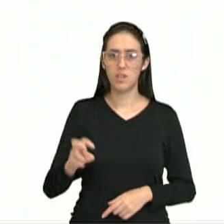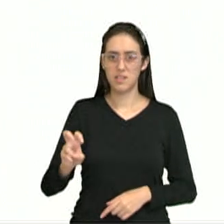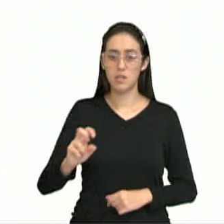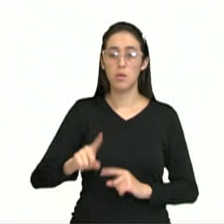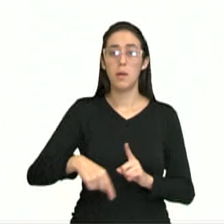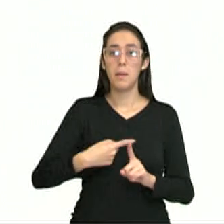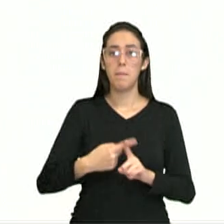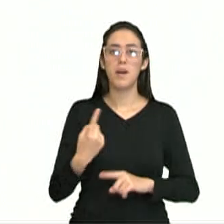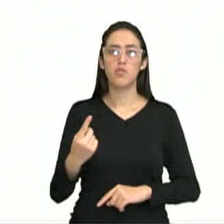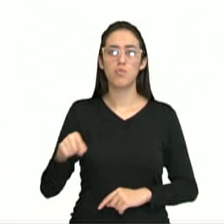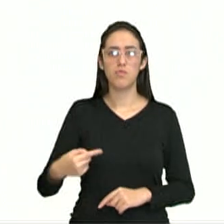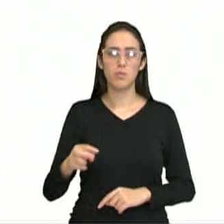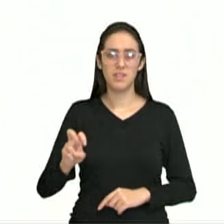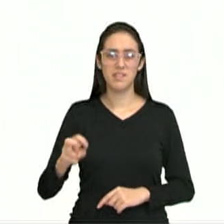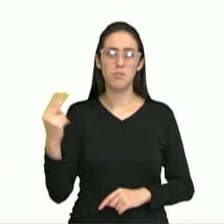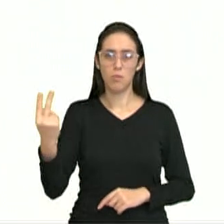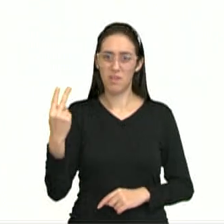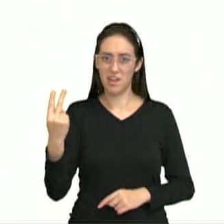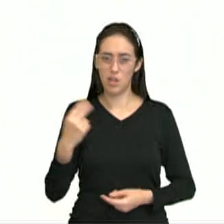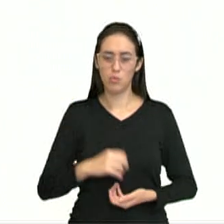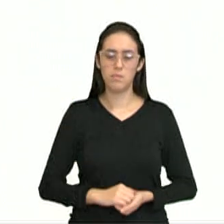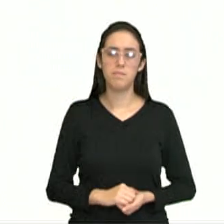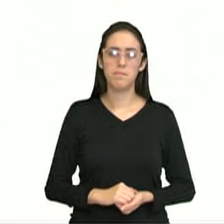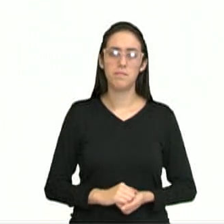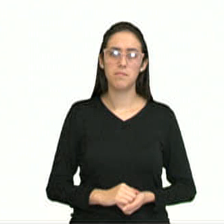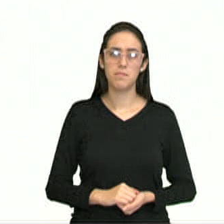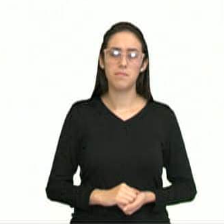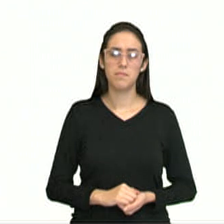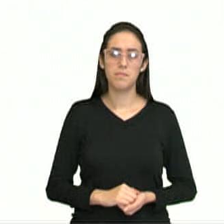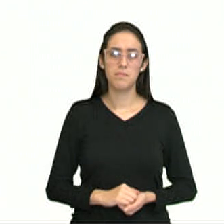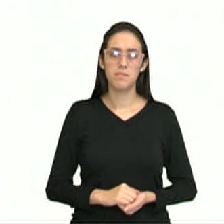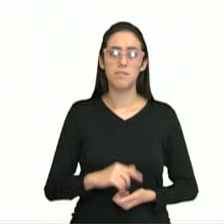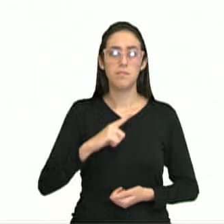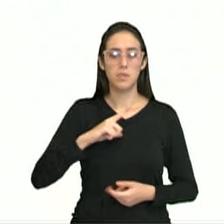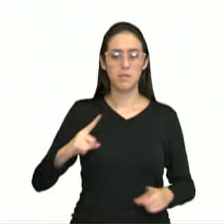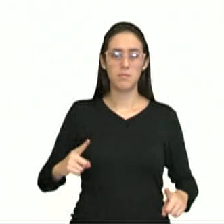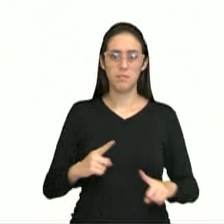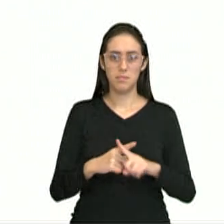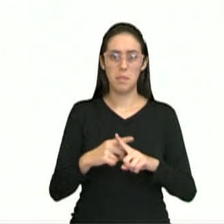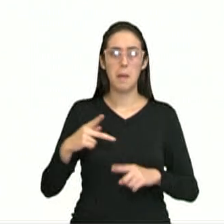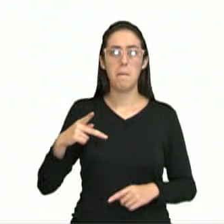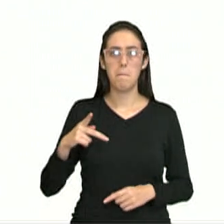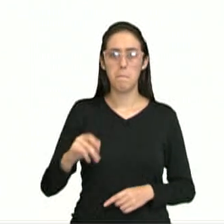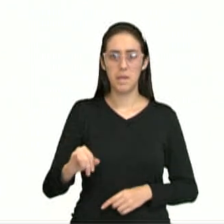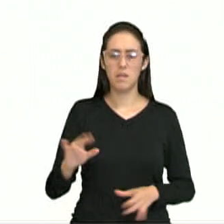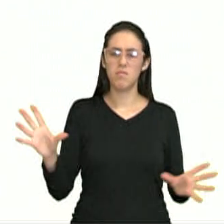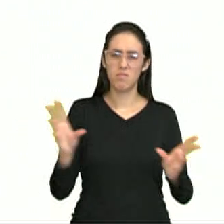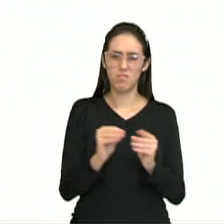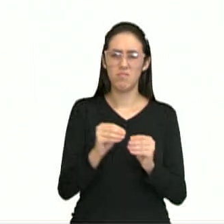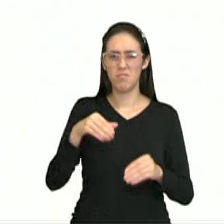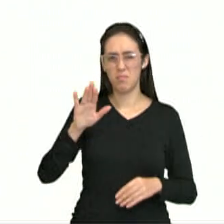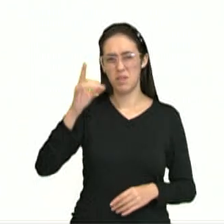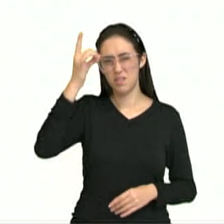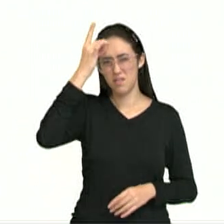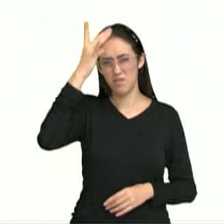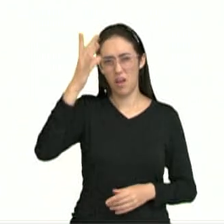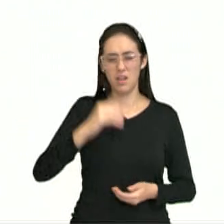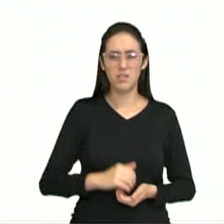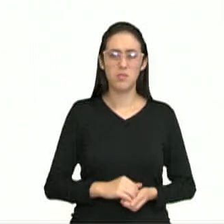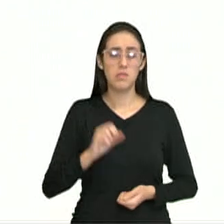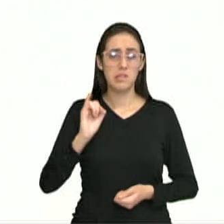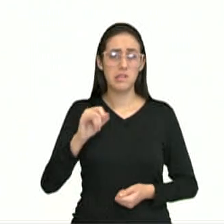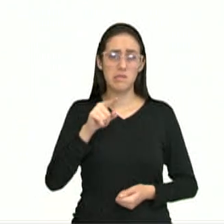Mais 1,5 ao quadrado, que multiplica o valor de π, vamos arredondar para facilitar a nossa vida, 3, se você